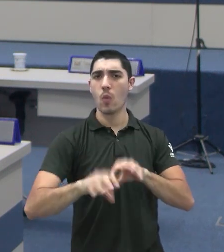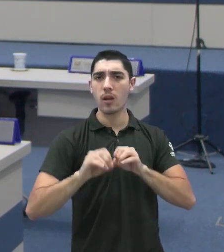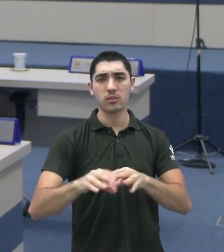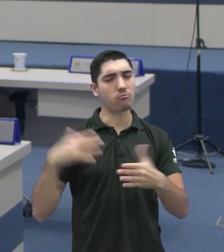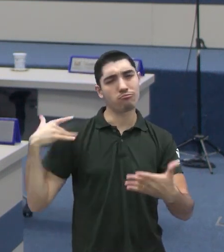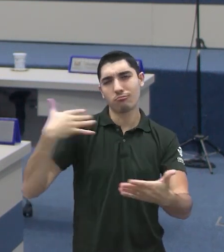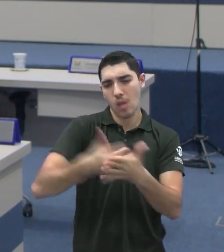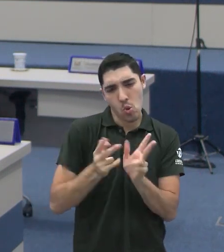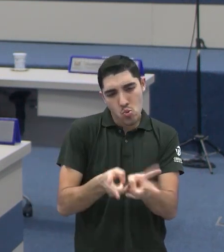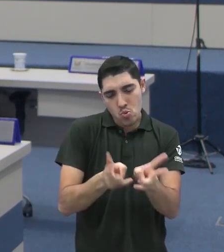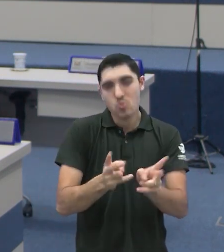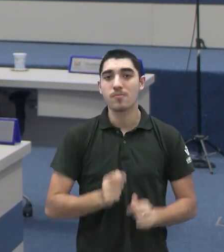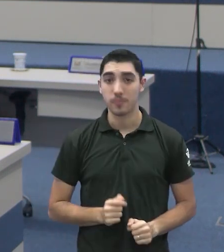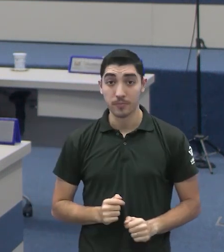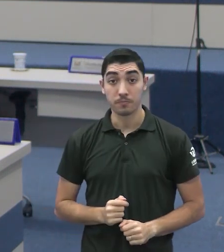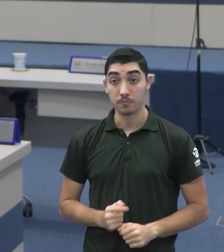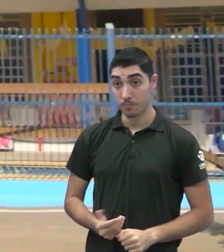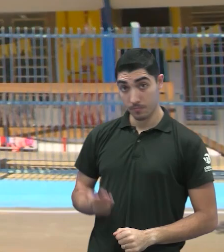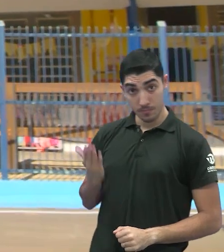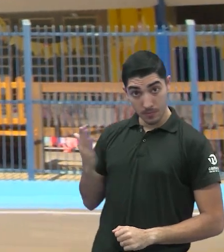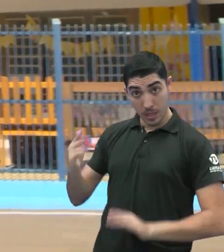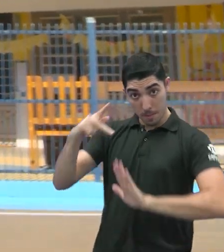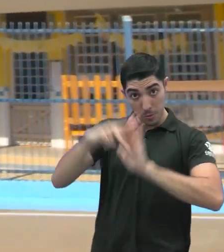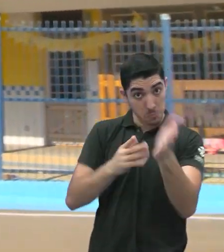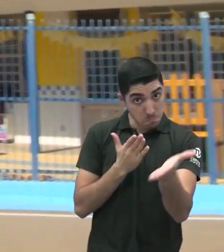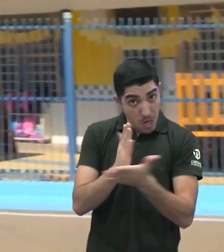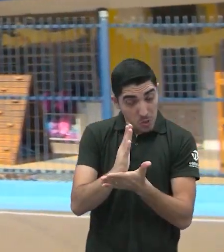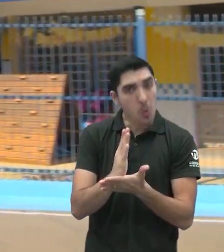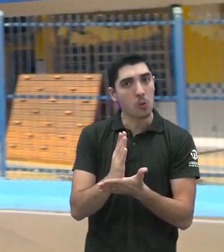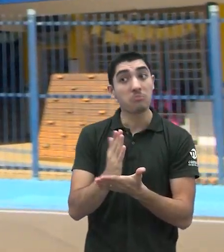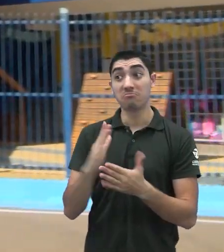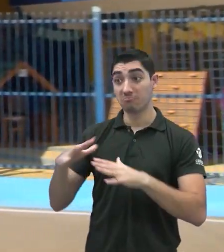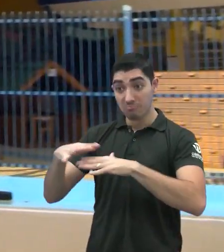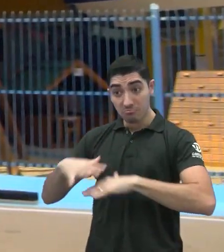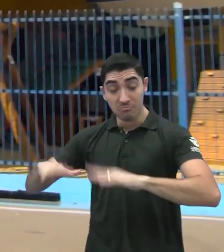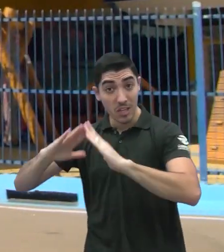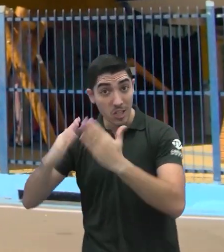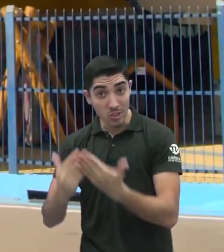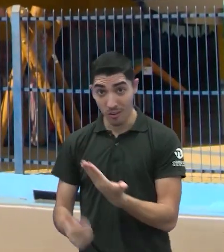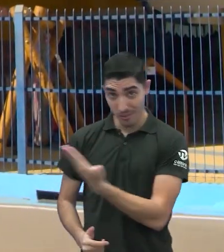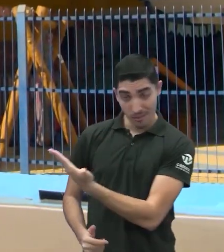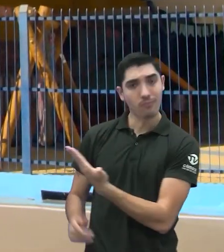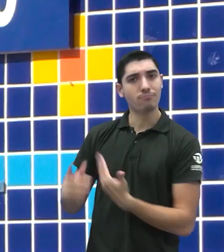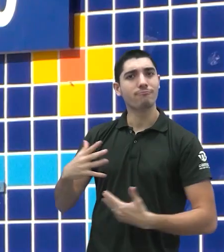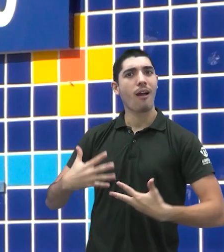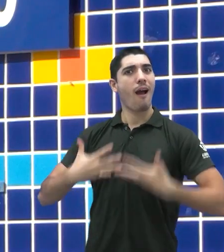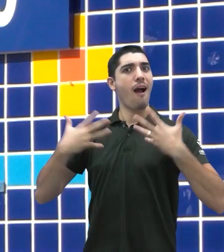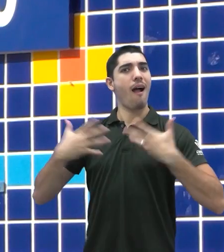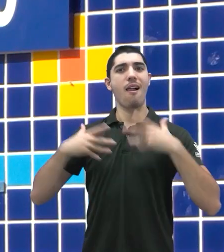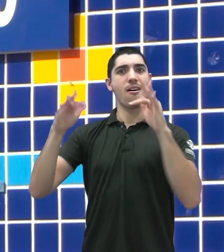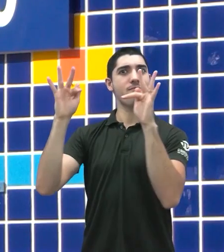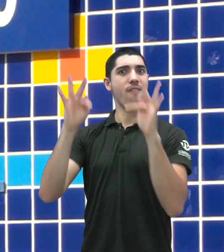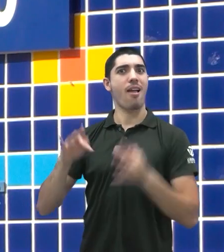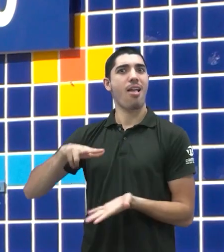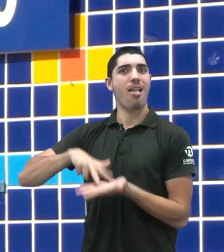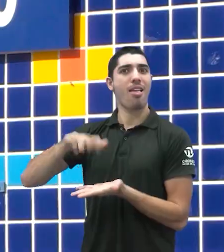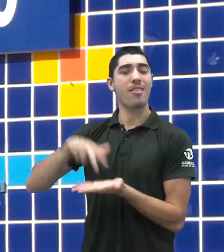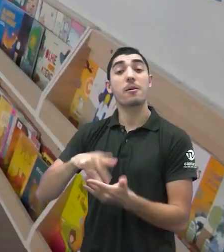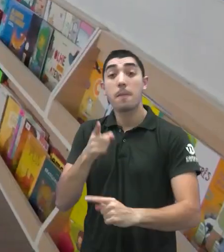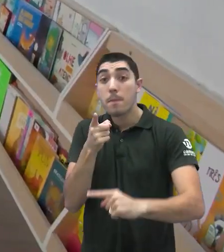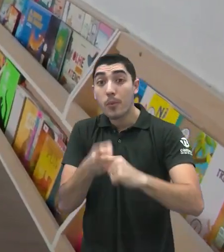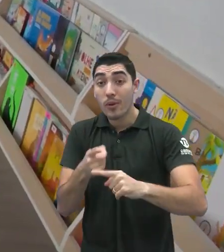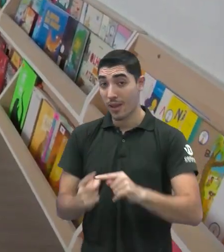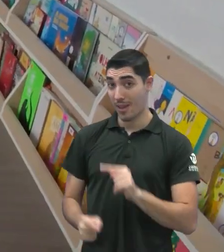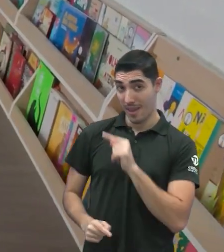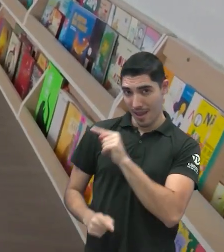da educação, e levar isso para os dias de hoje. A notícia da aprovação do projeto foi comemorada na Escola Municipal Cassiano Ricardo.